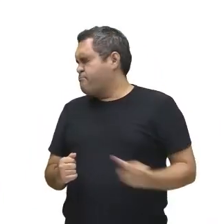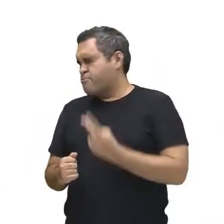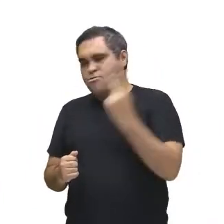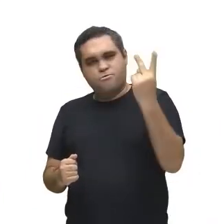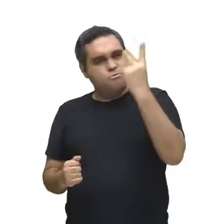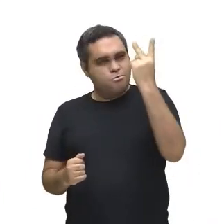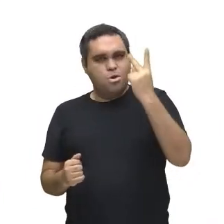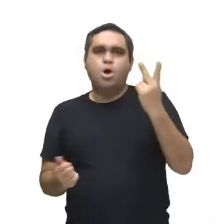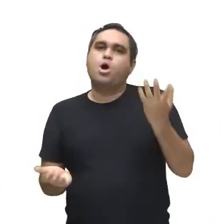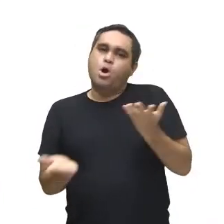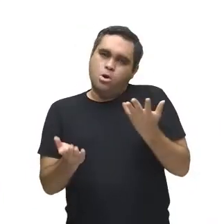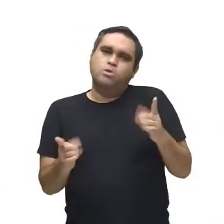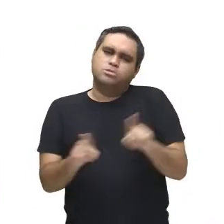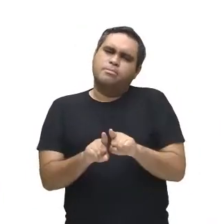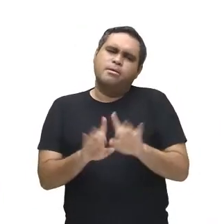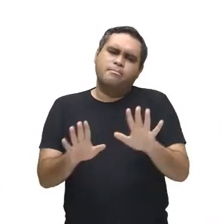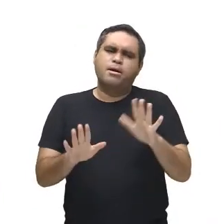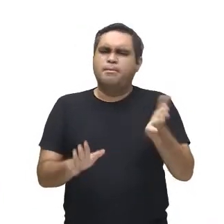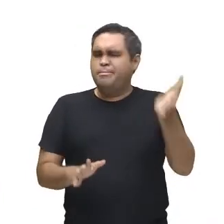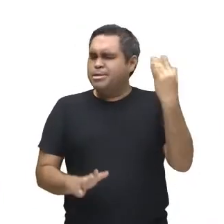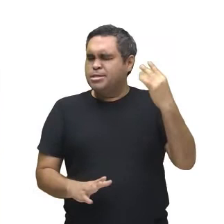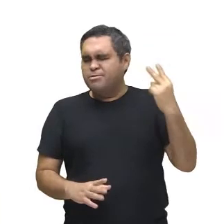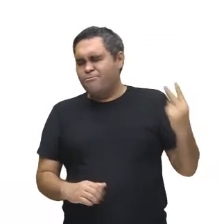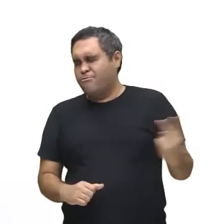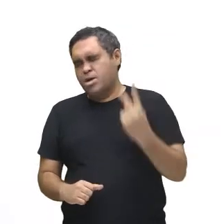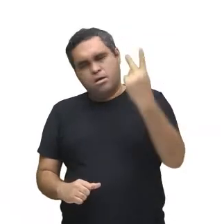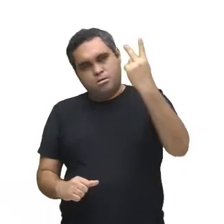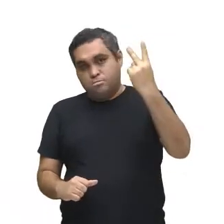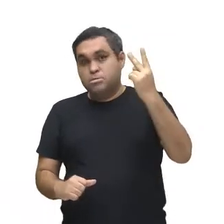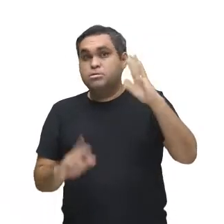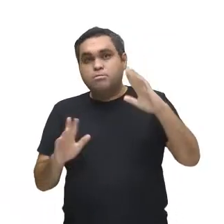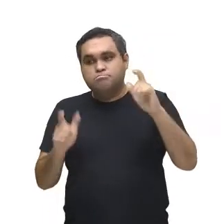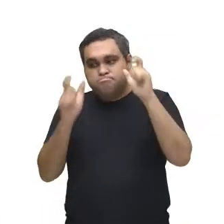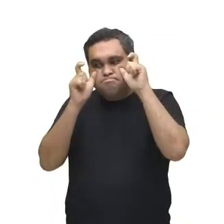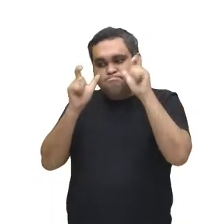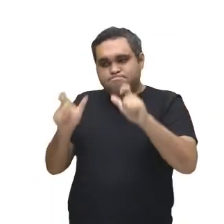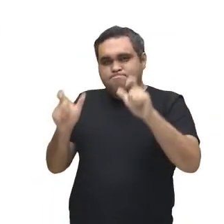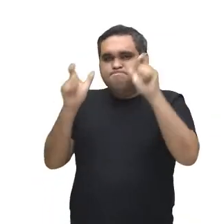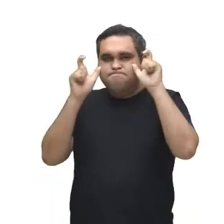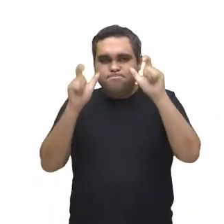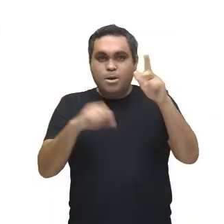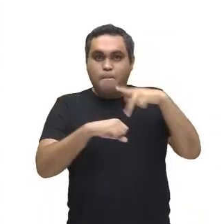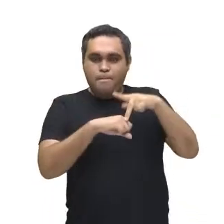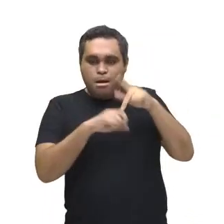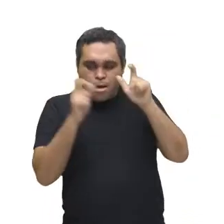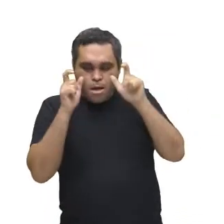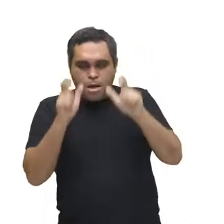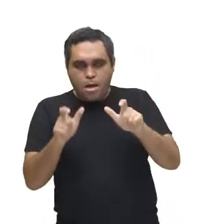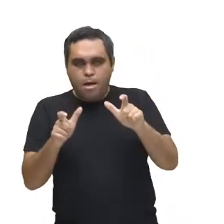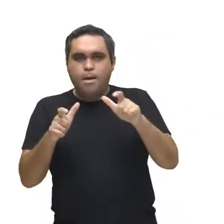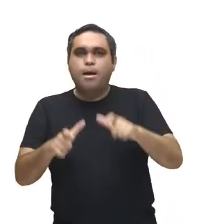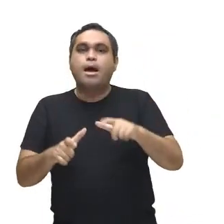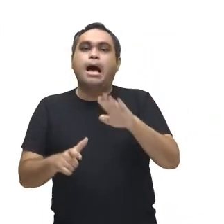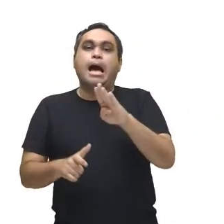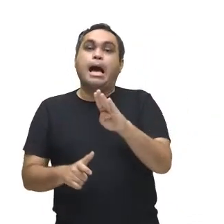indústrias nascentes naqueles países. Então, essa região, a região balcânica, era uma região cobiçada tanto